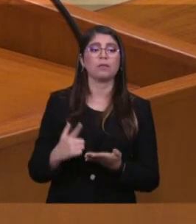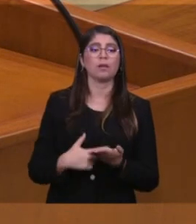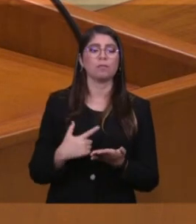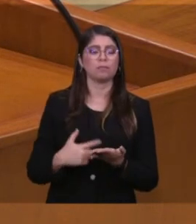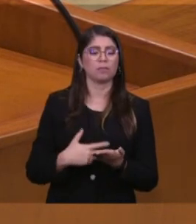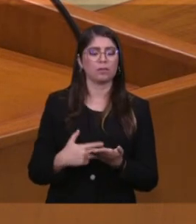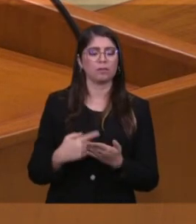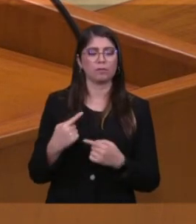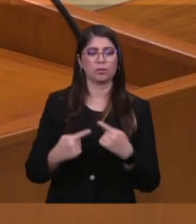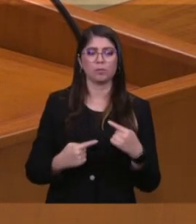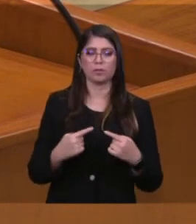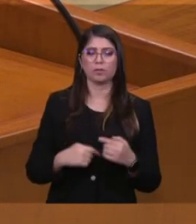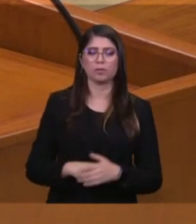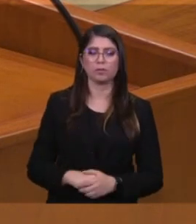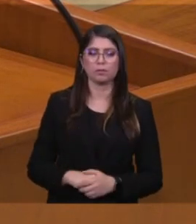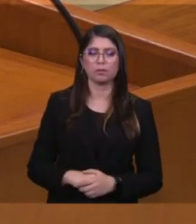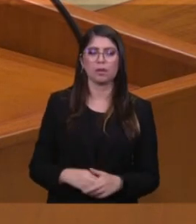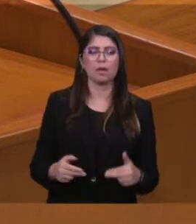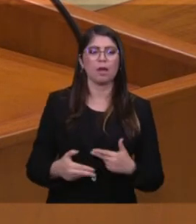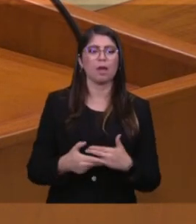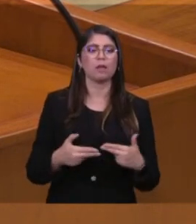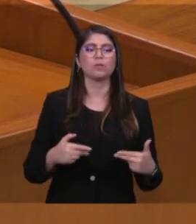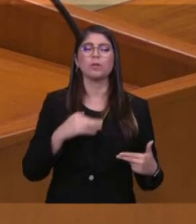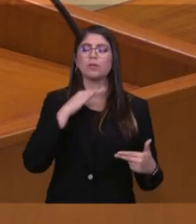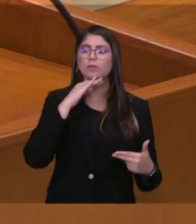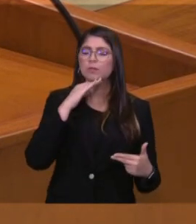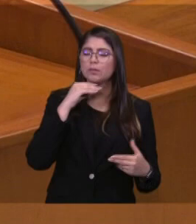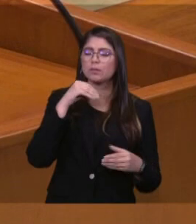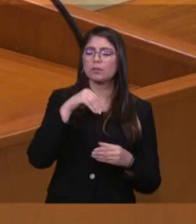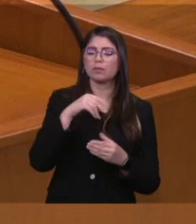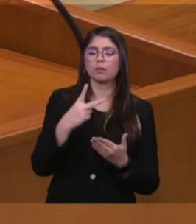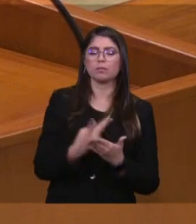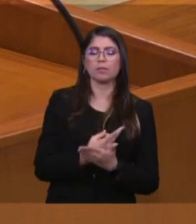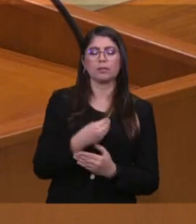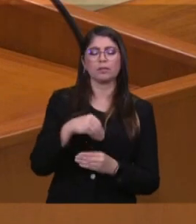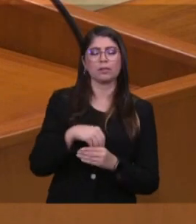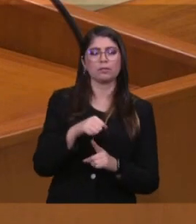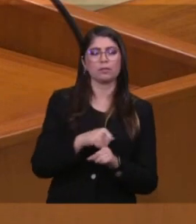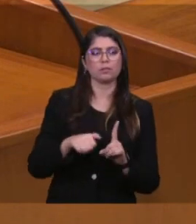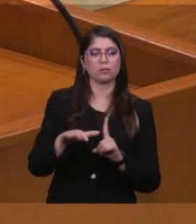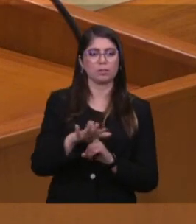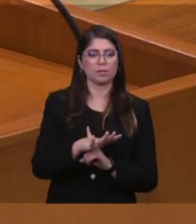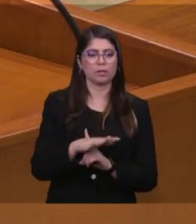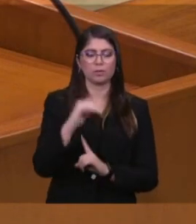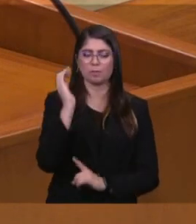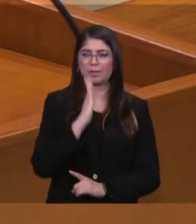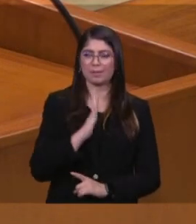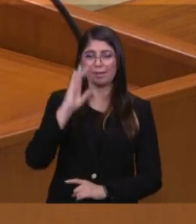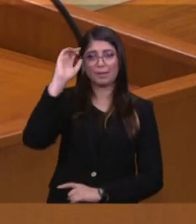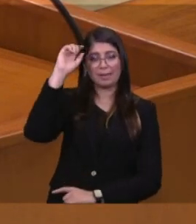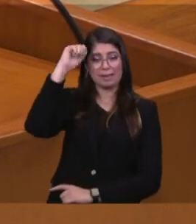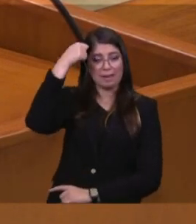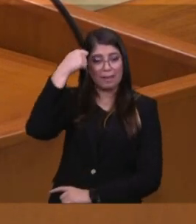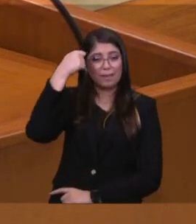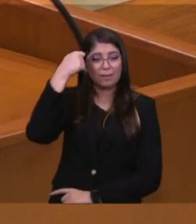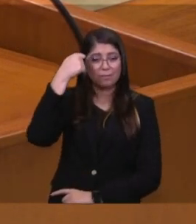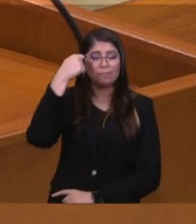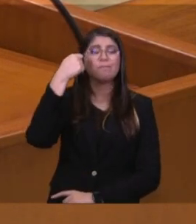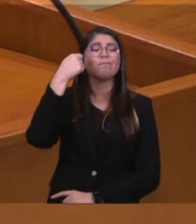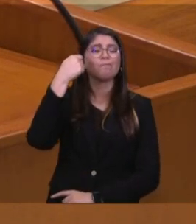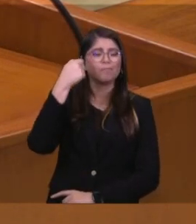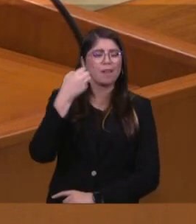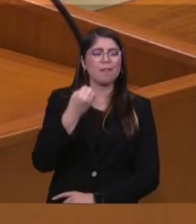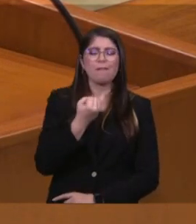necropolítica. As mazelas que acometem a sociedade brasileira, a comunidade negra brasileira, foram